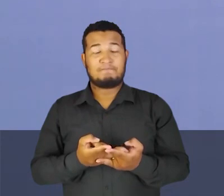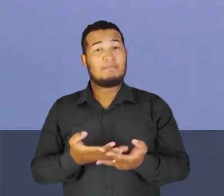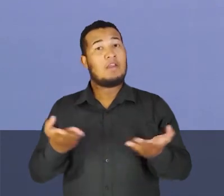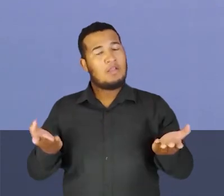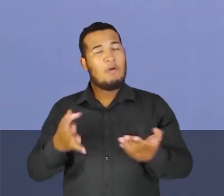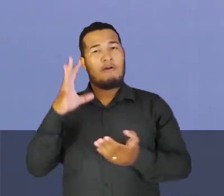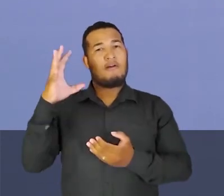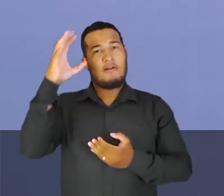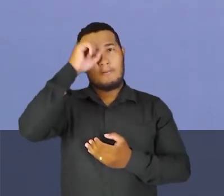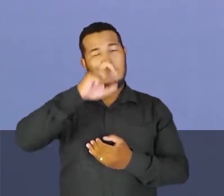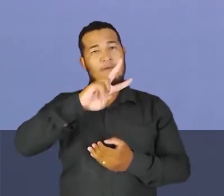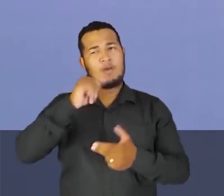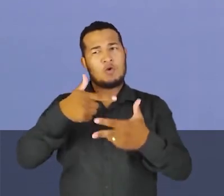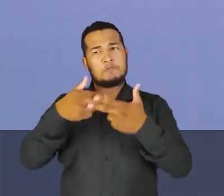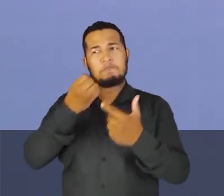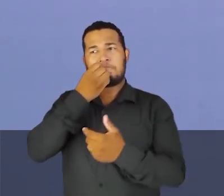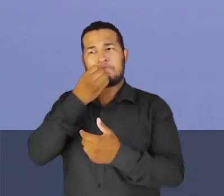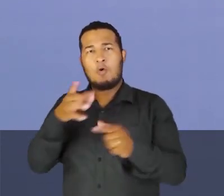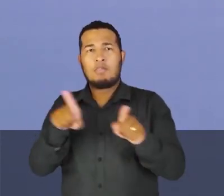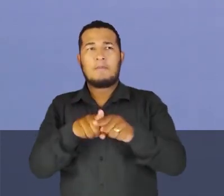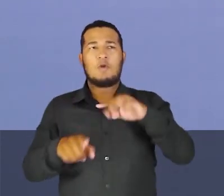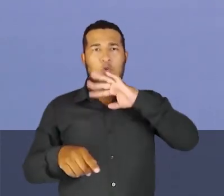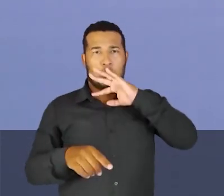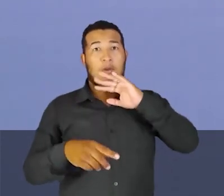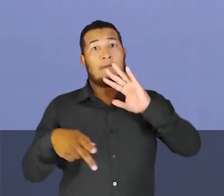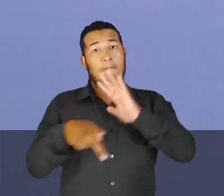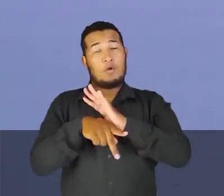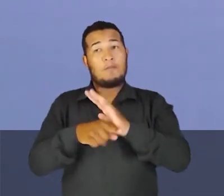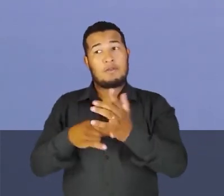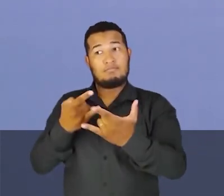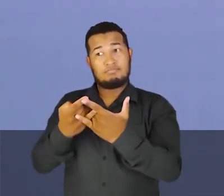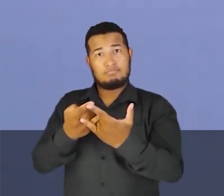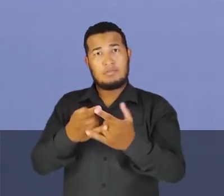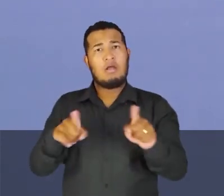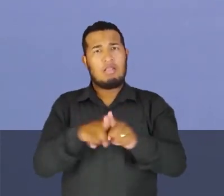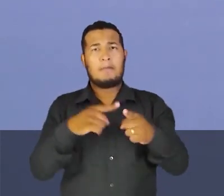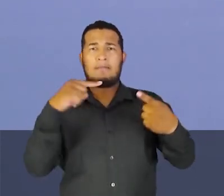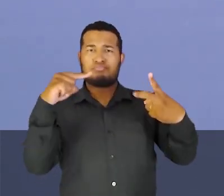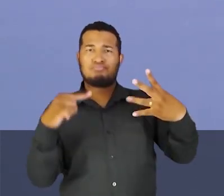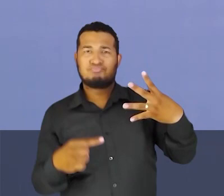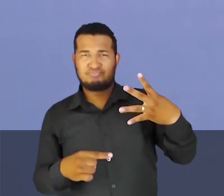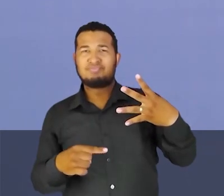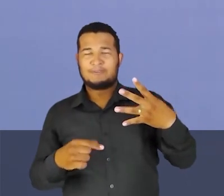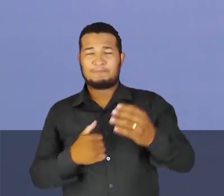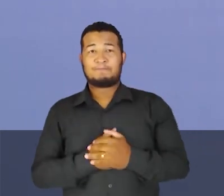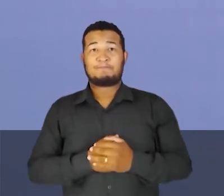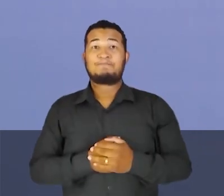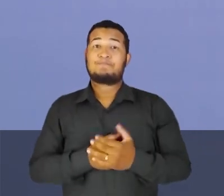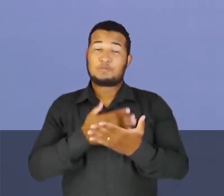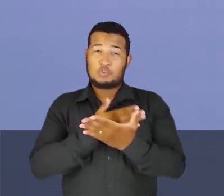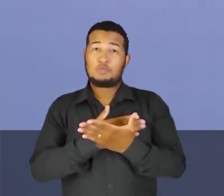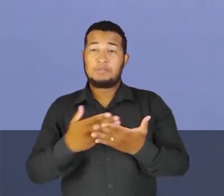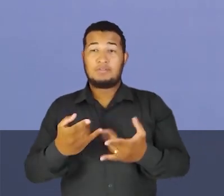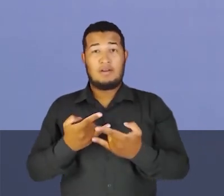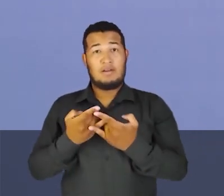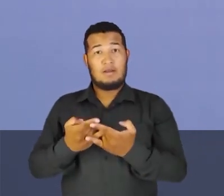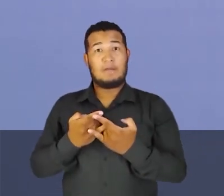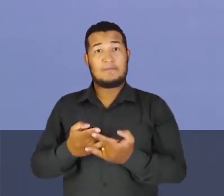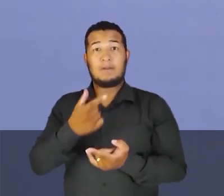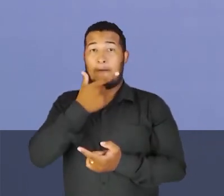as vantagens e as desvantagens não só da camisinha, como de todos os outros métodos contraceptivos. Começando pela